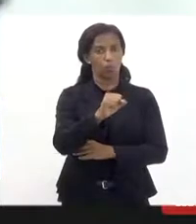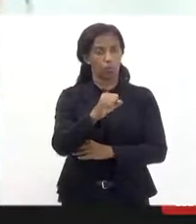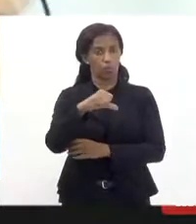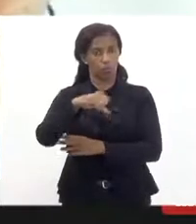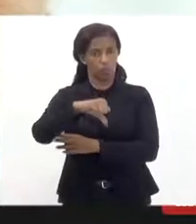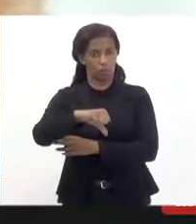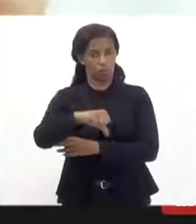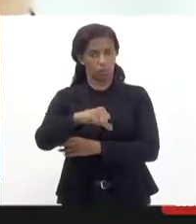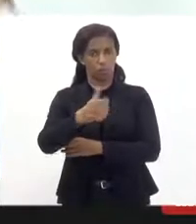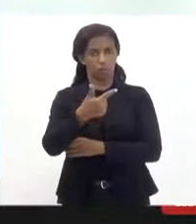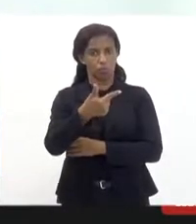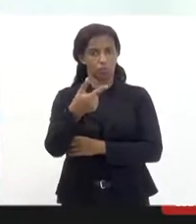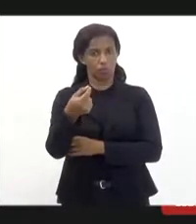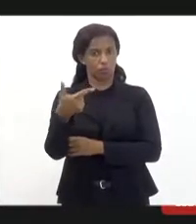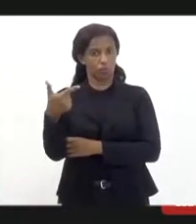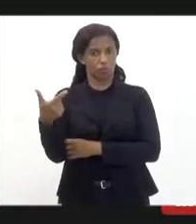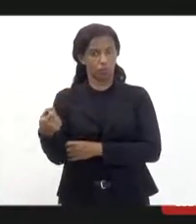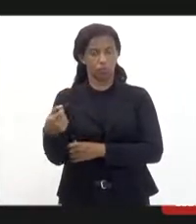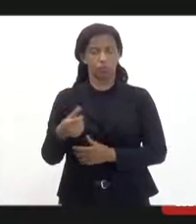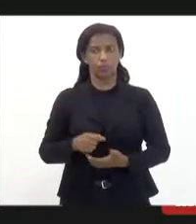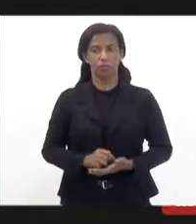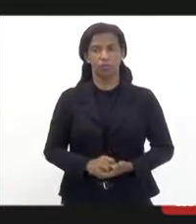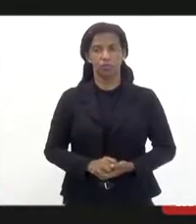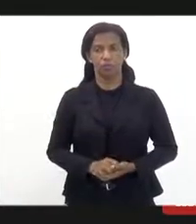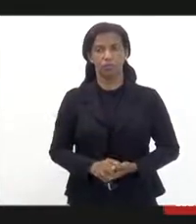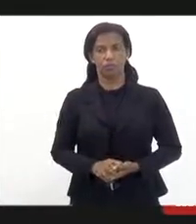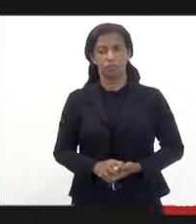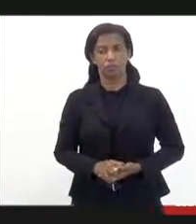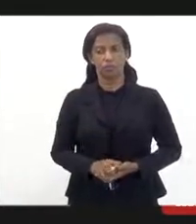189 de 2020,